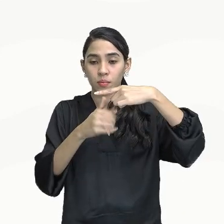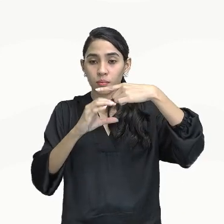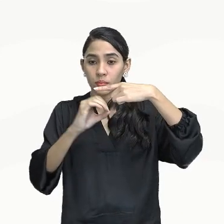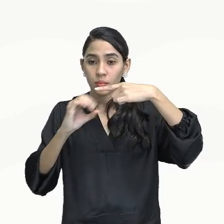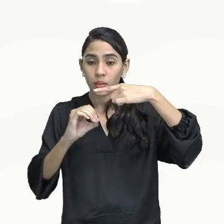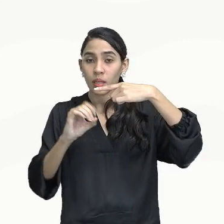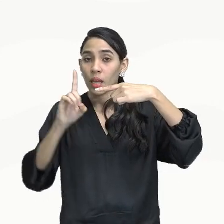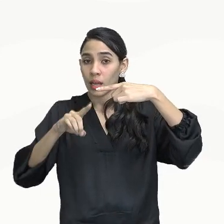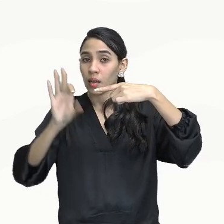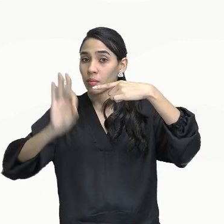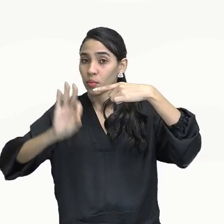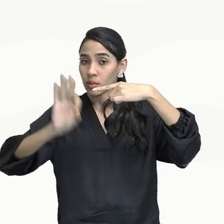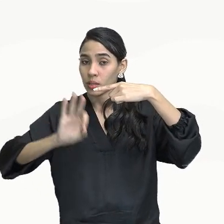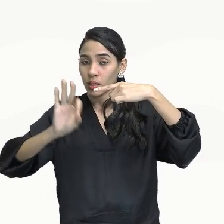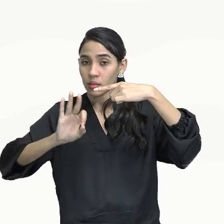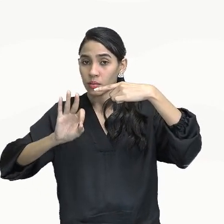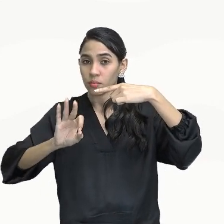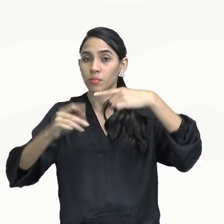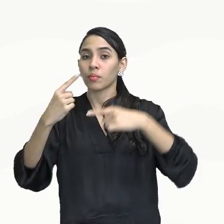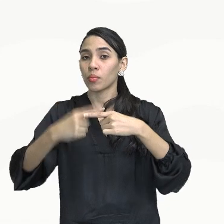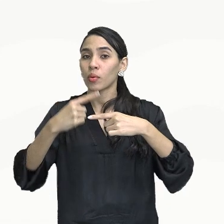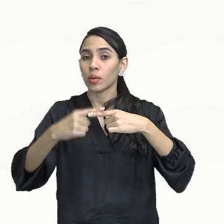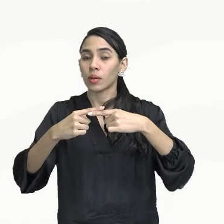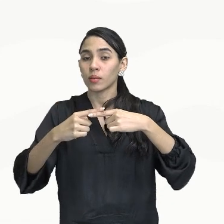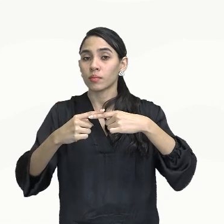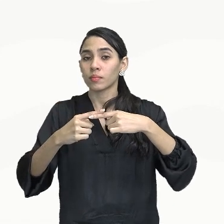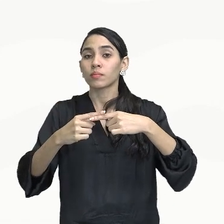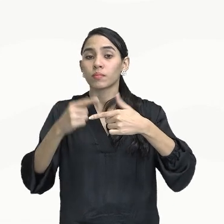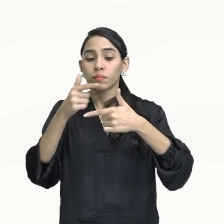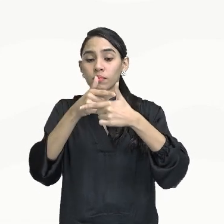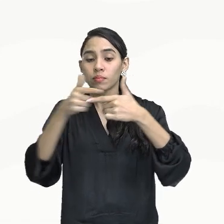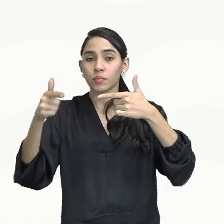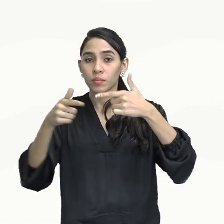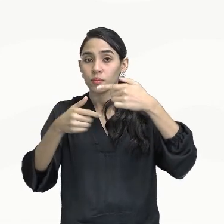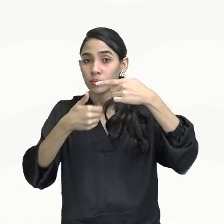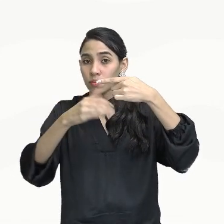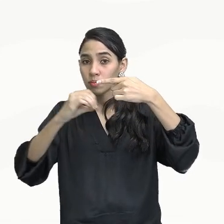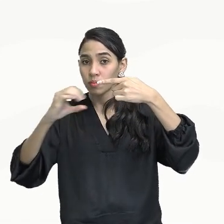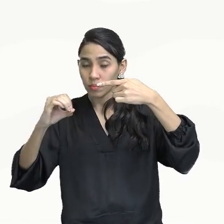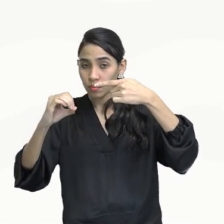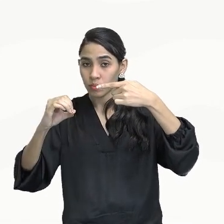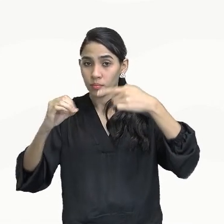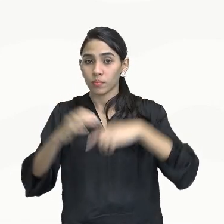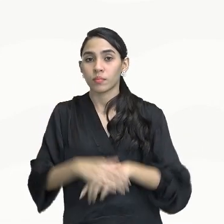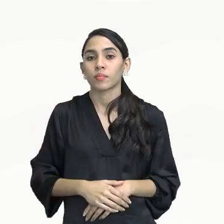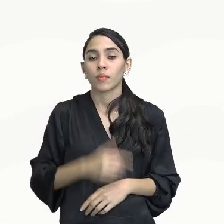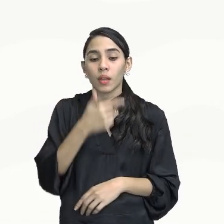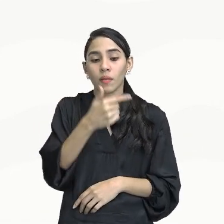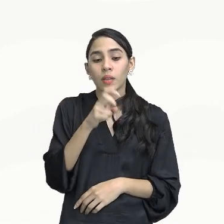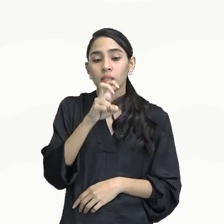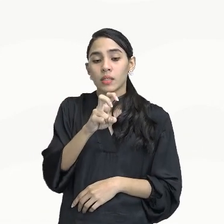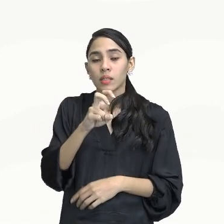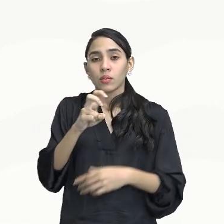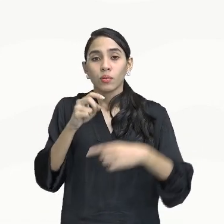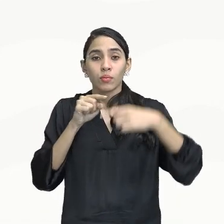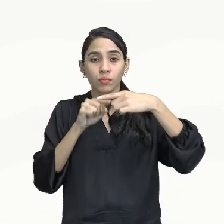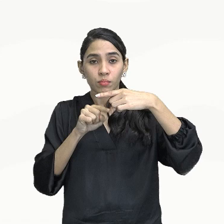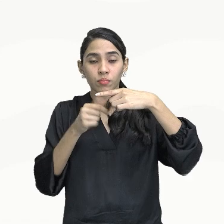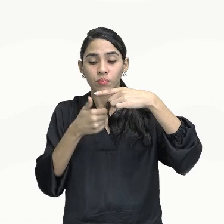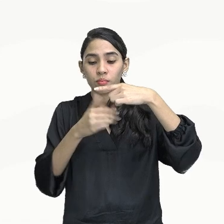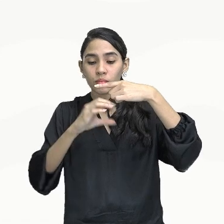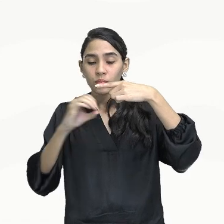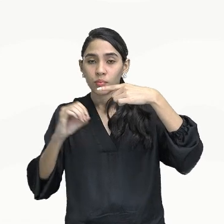uma porcentagem, porque uma porcentagem, já diz, ó, divisão por 100. Então, 25 sobre 100, isso é igual